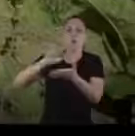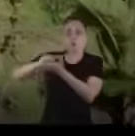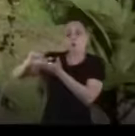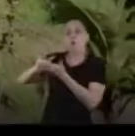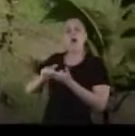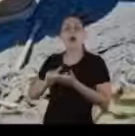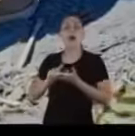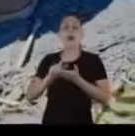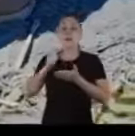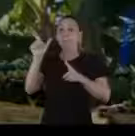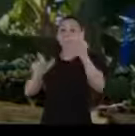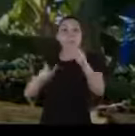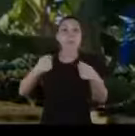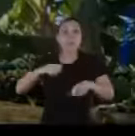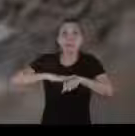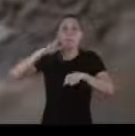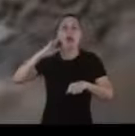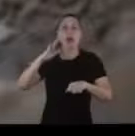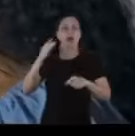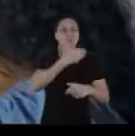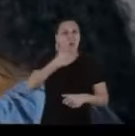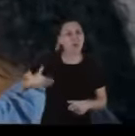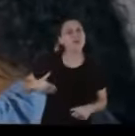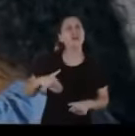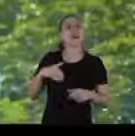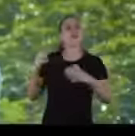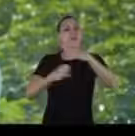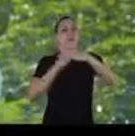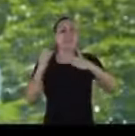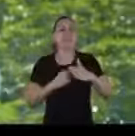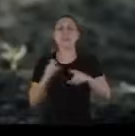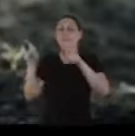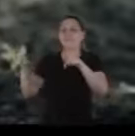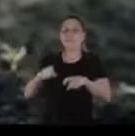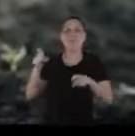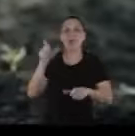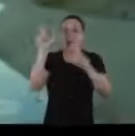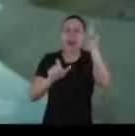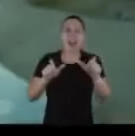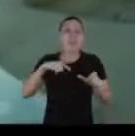precisa. Governos, empresários, agricultores e cidadãos, vamos